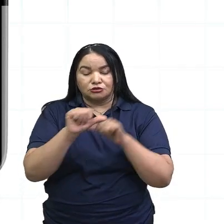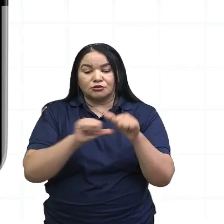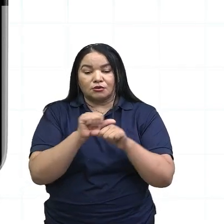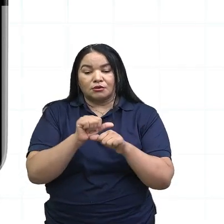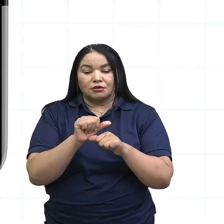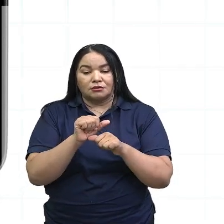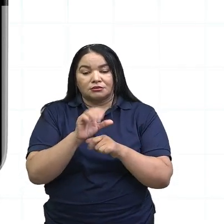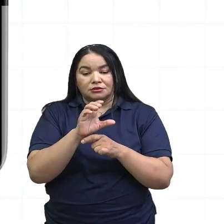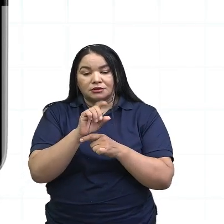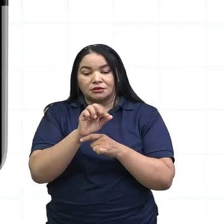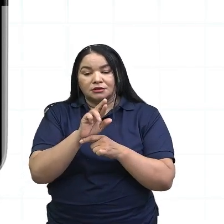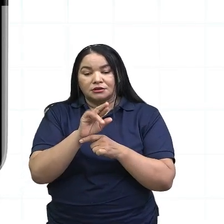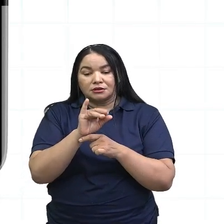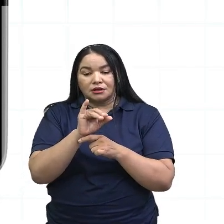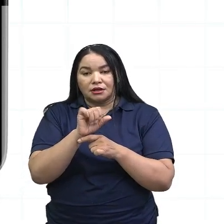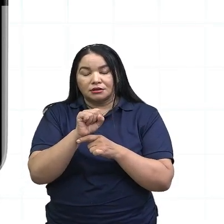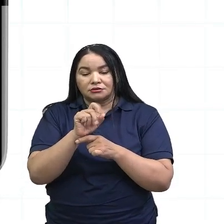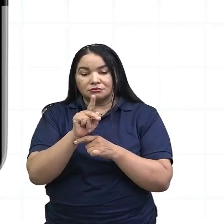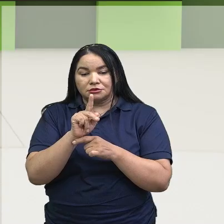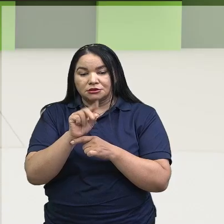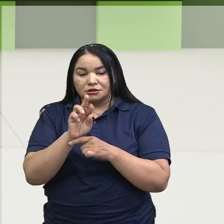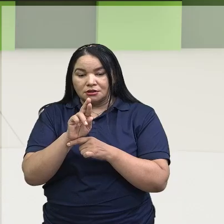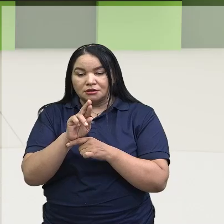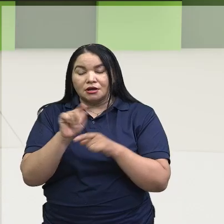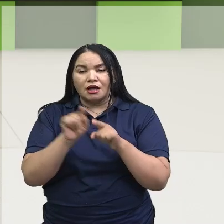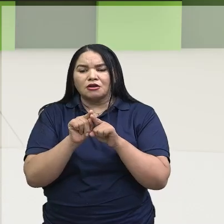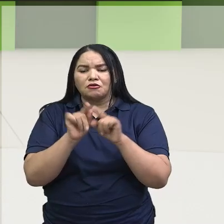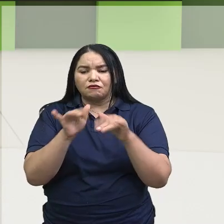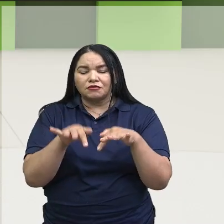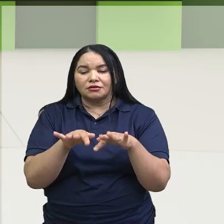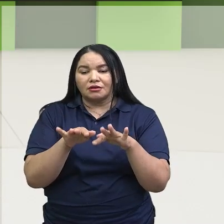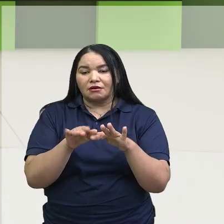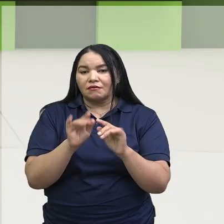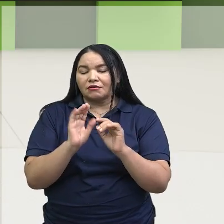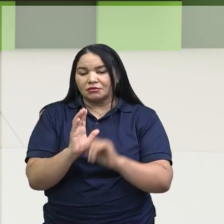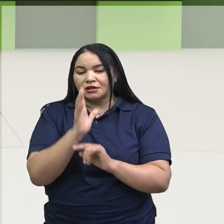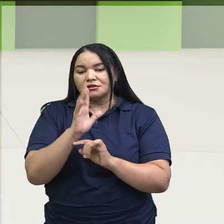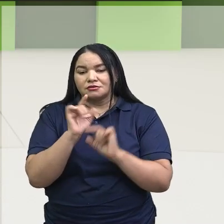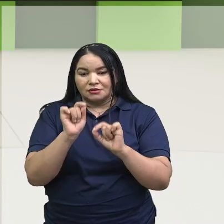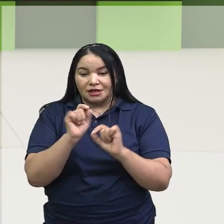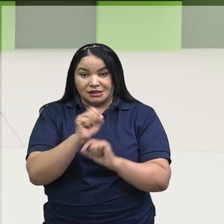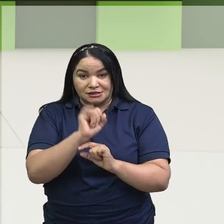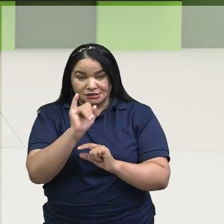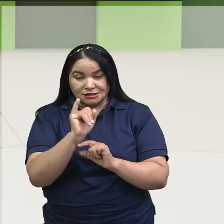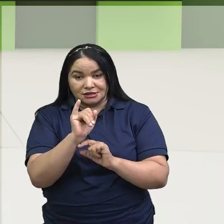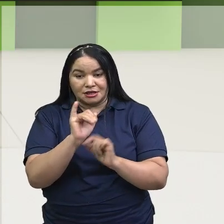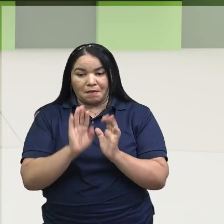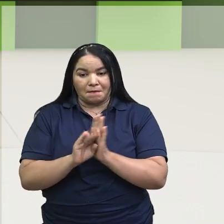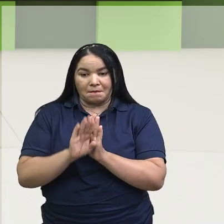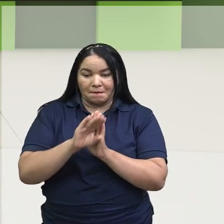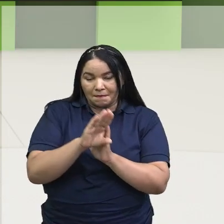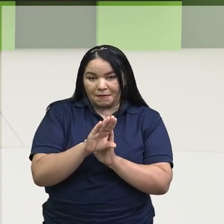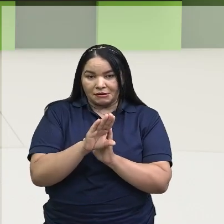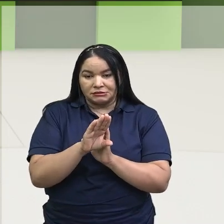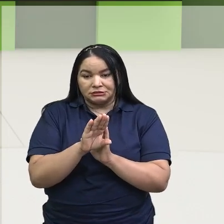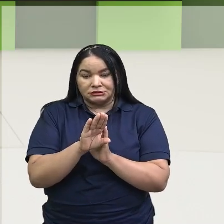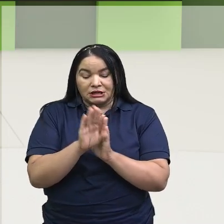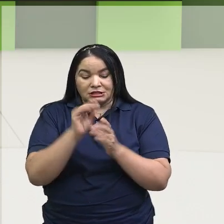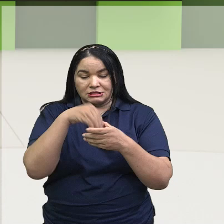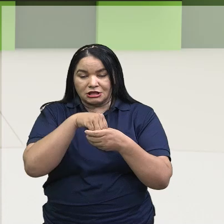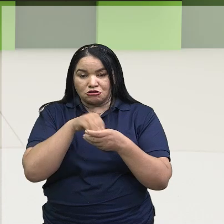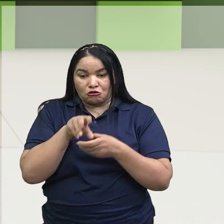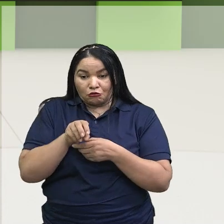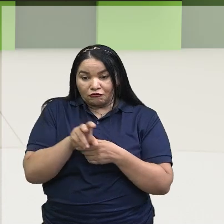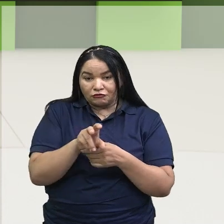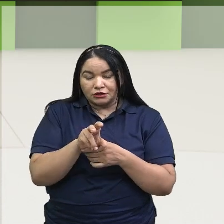CRISPR-Cas9. Então, o que vai acontecer no final desse processo? Se essa bactéria ela for infectada por esse vírus, ela vai